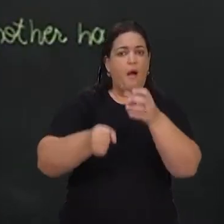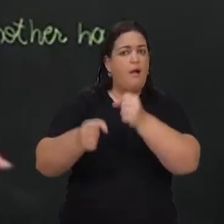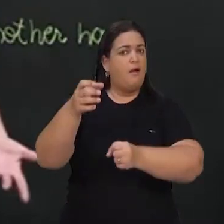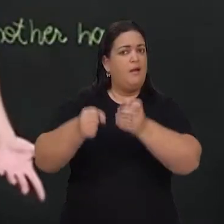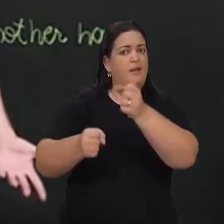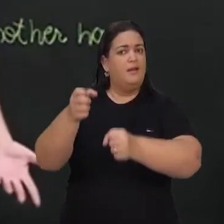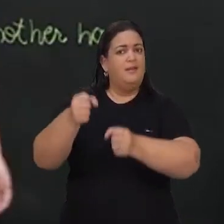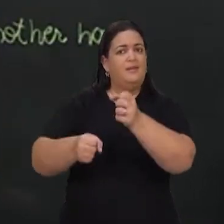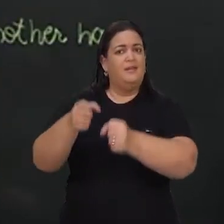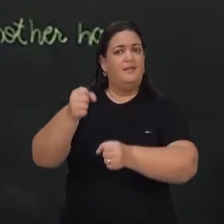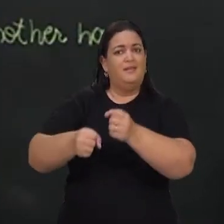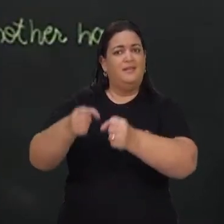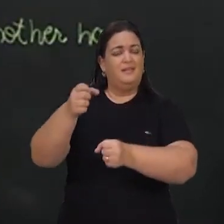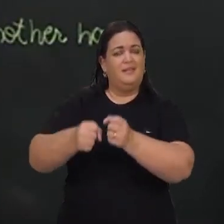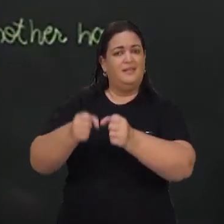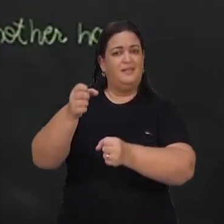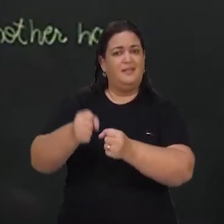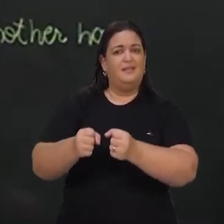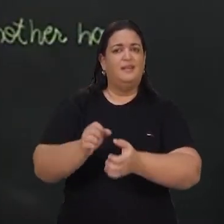Leite, milk.